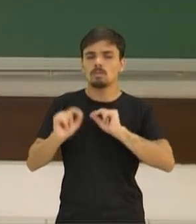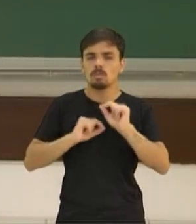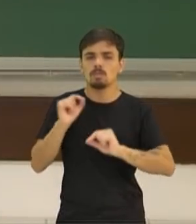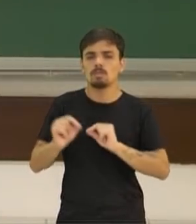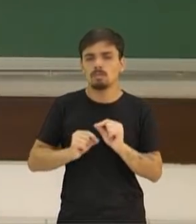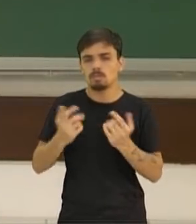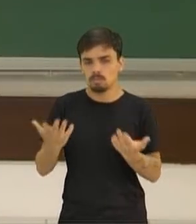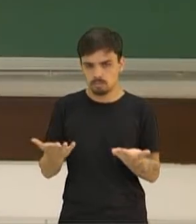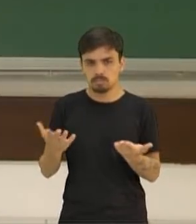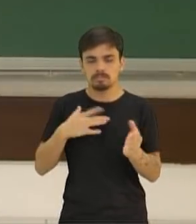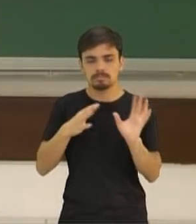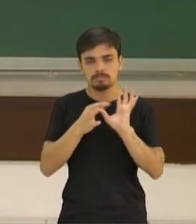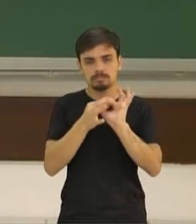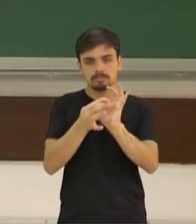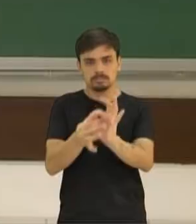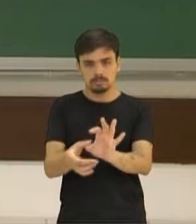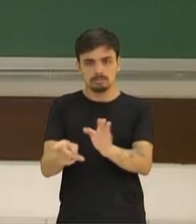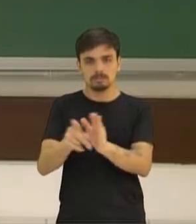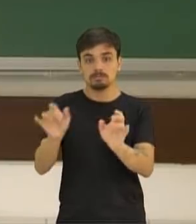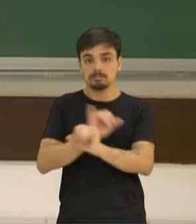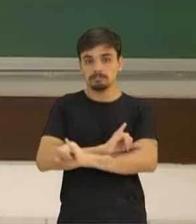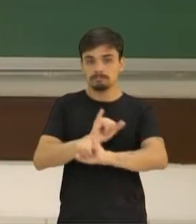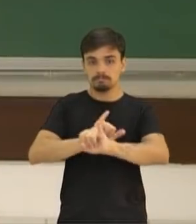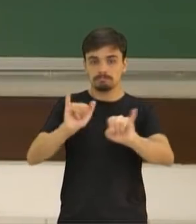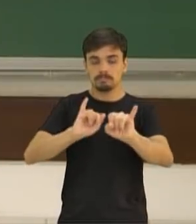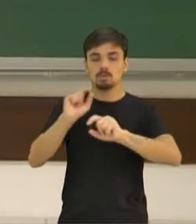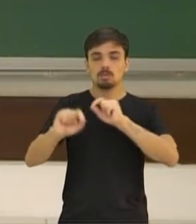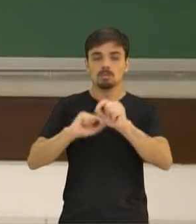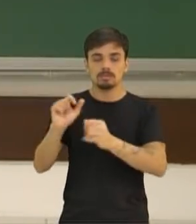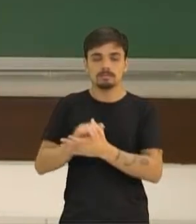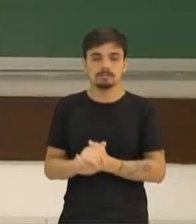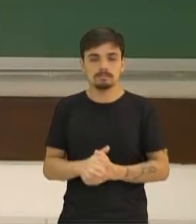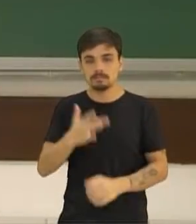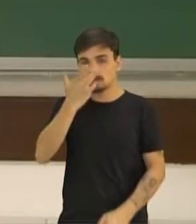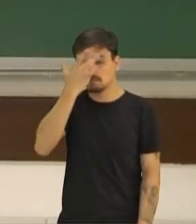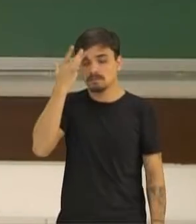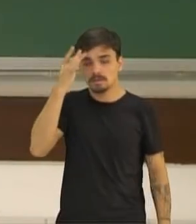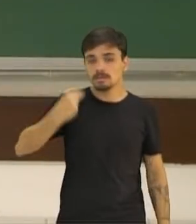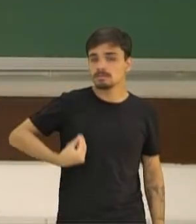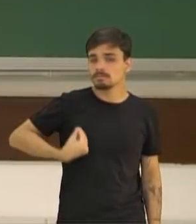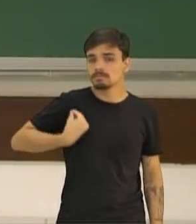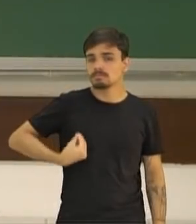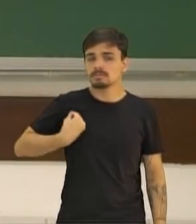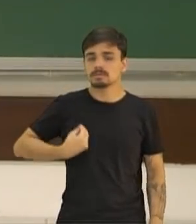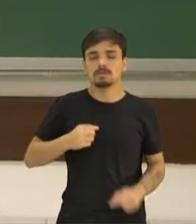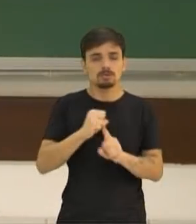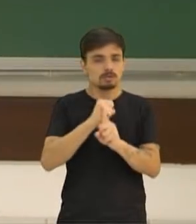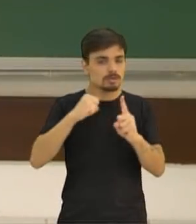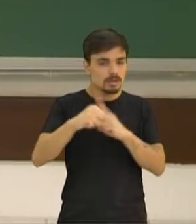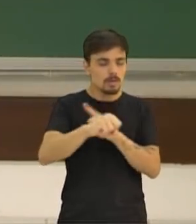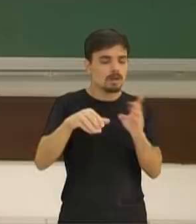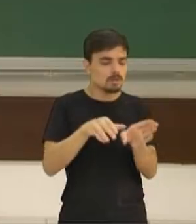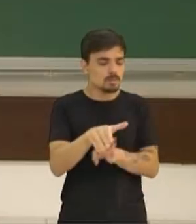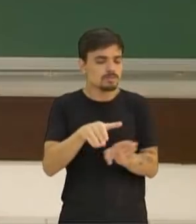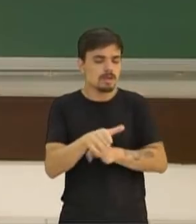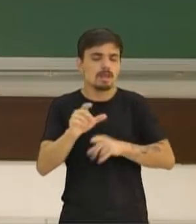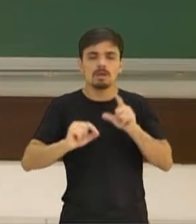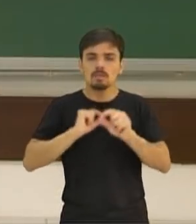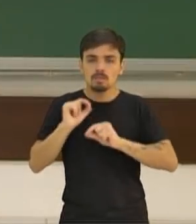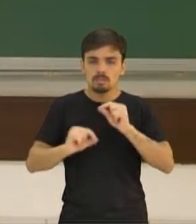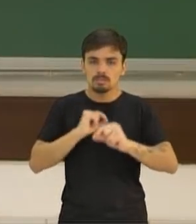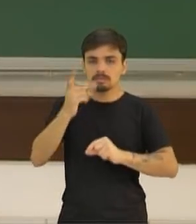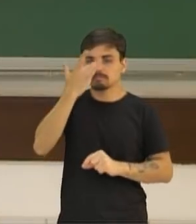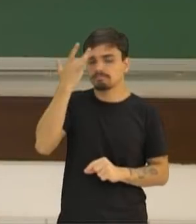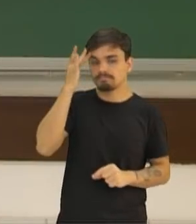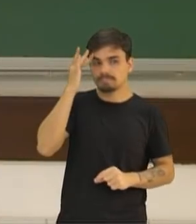Nesse contexto ali do meu anúncio publicitário. Ele adverte o quê? A vida social. Então, ele aconselha. Aconselha o quê? Que